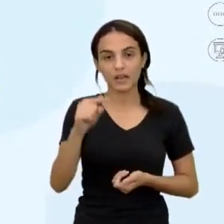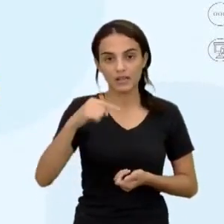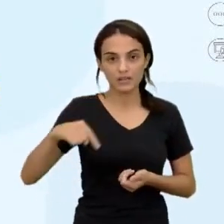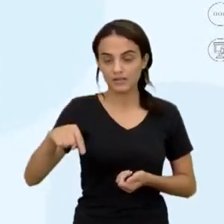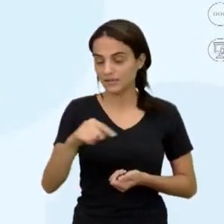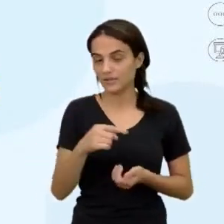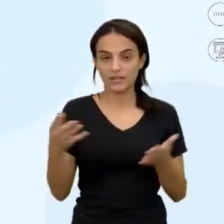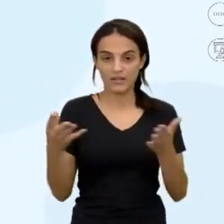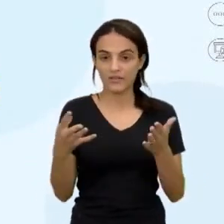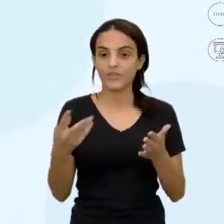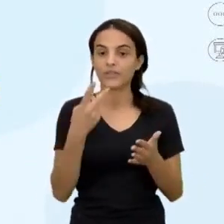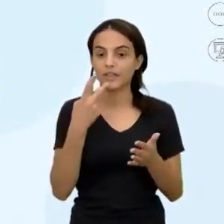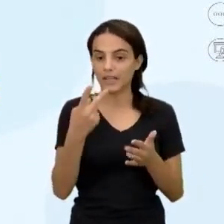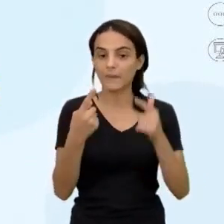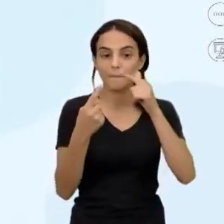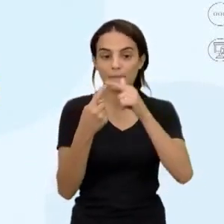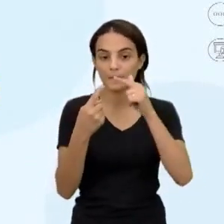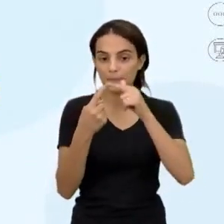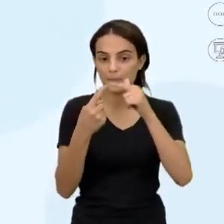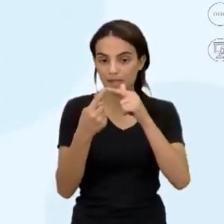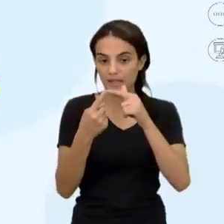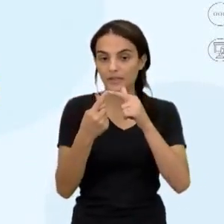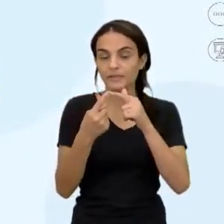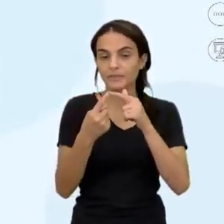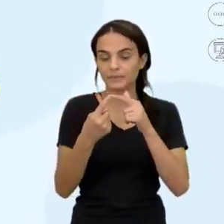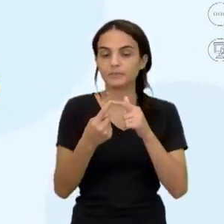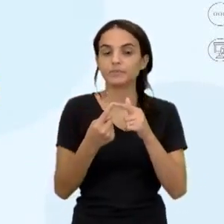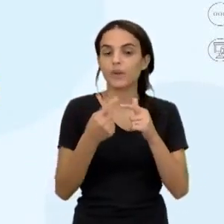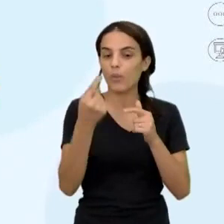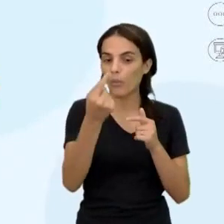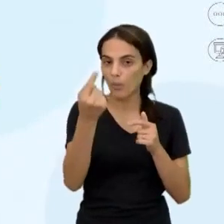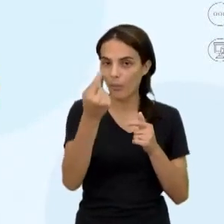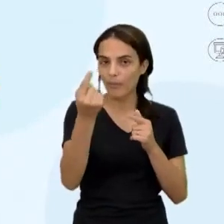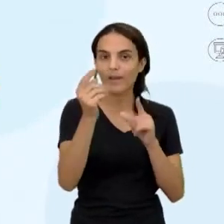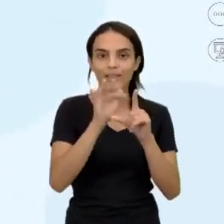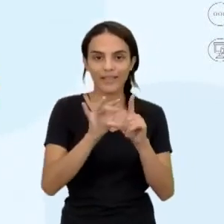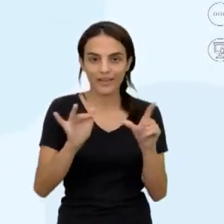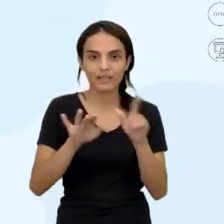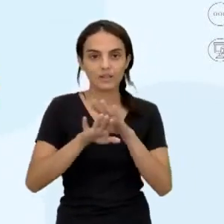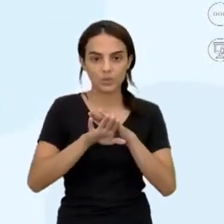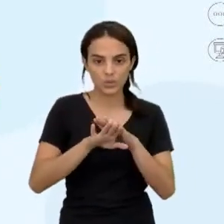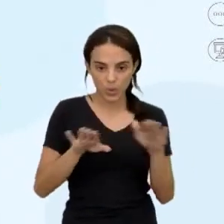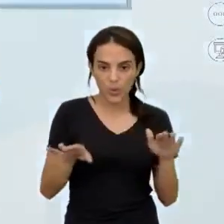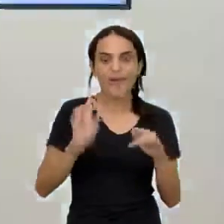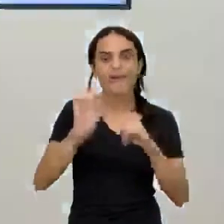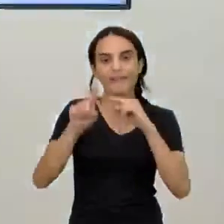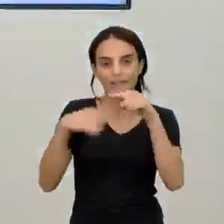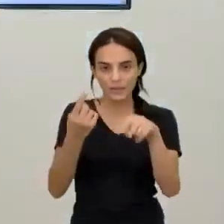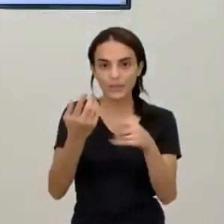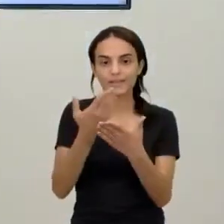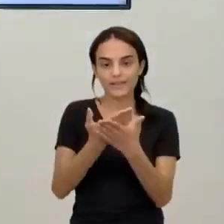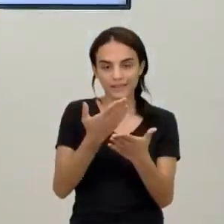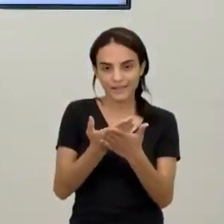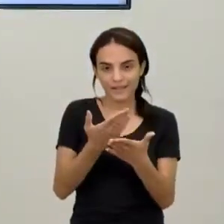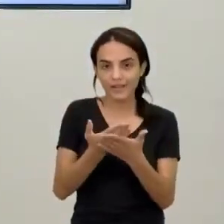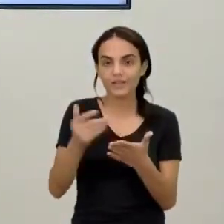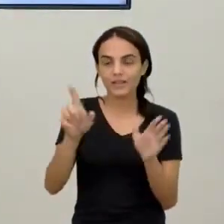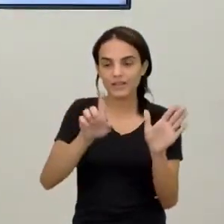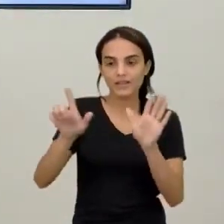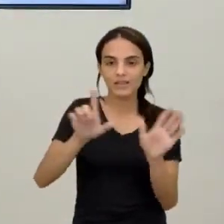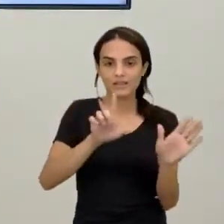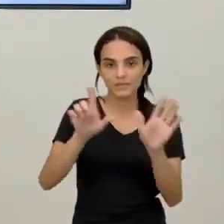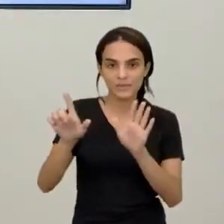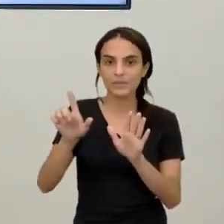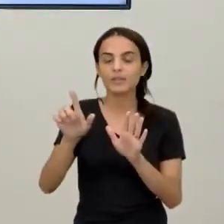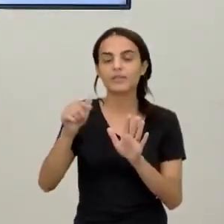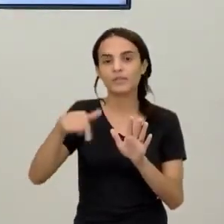agora vai falar dessa primeira aí, ó, das equações com uma letra só, tá? E aí, na sequência aí das aulas dessa semana, a gente vai falar